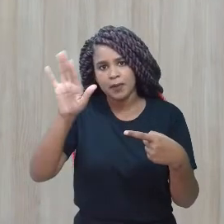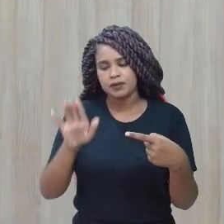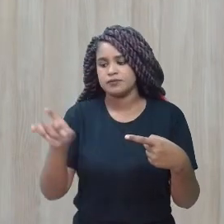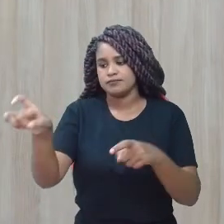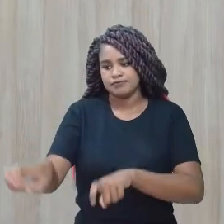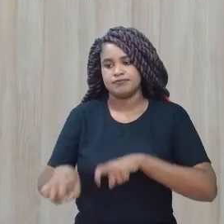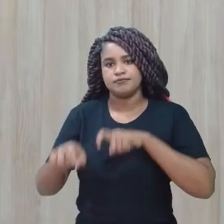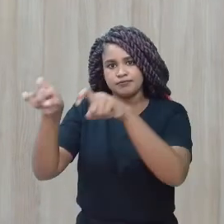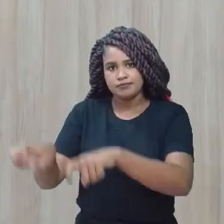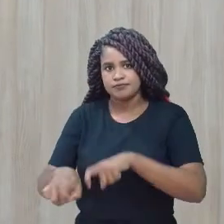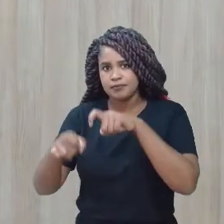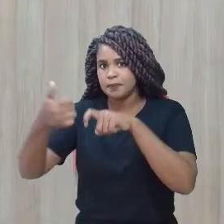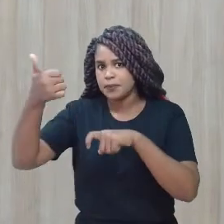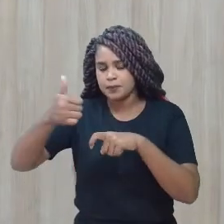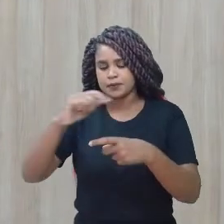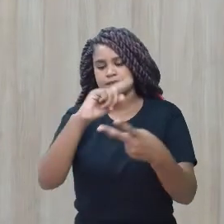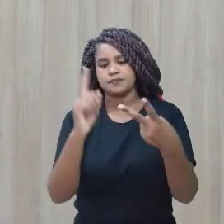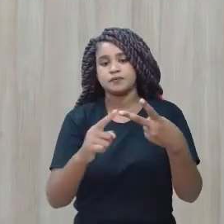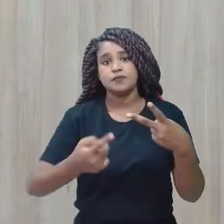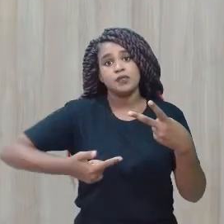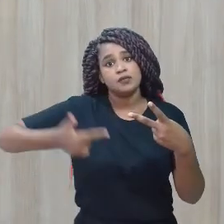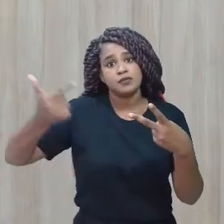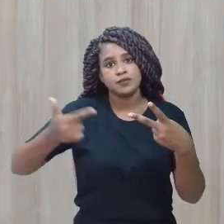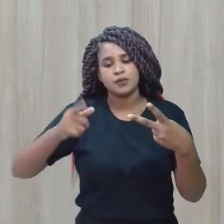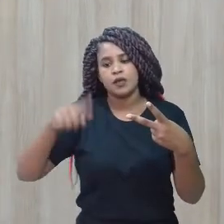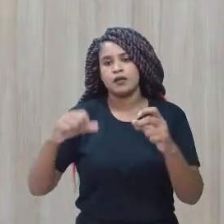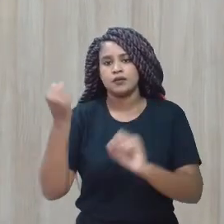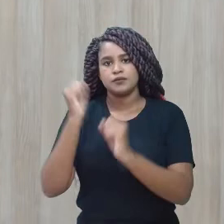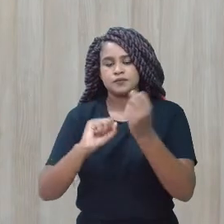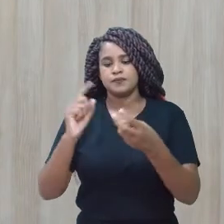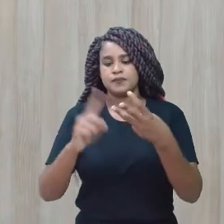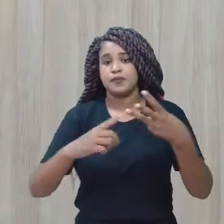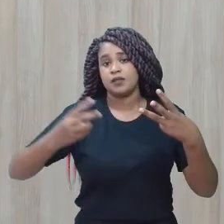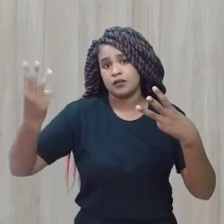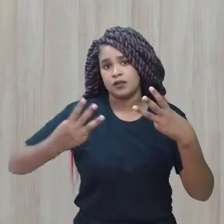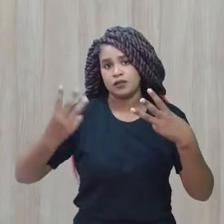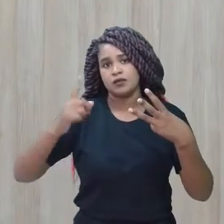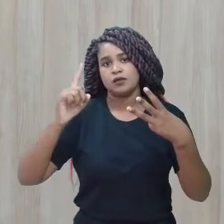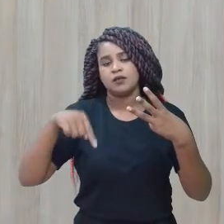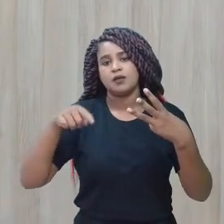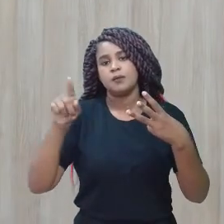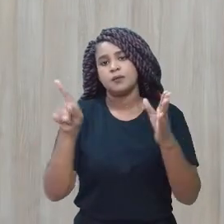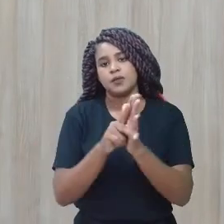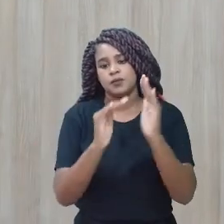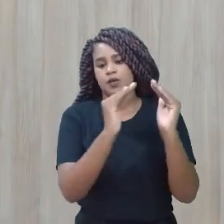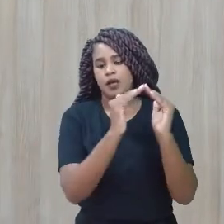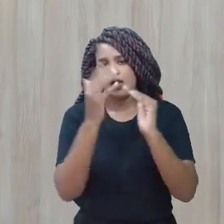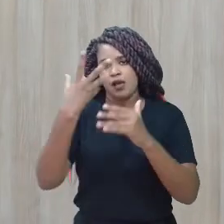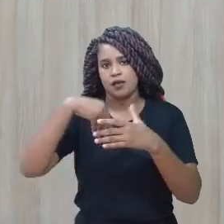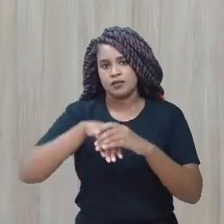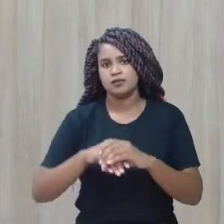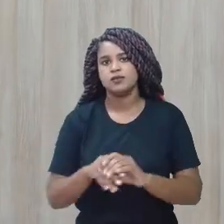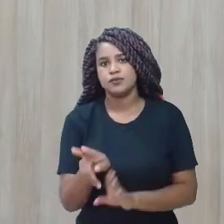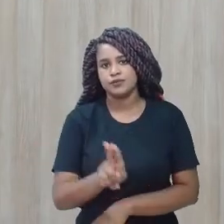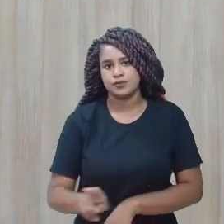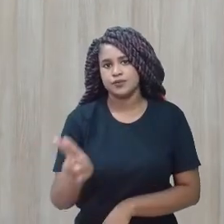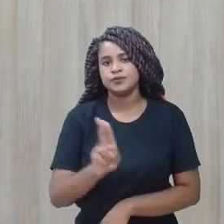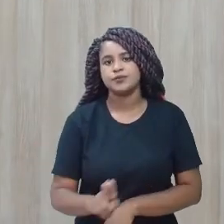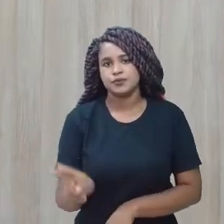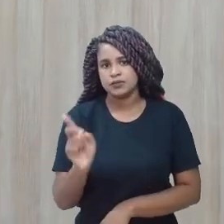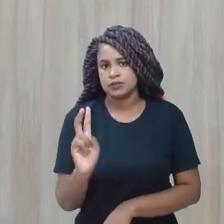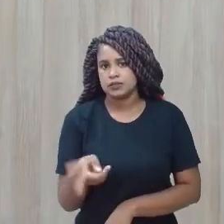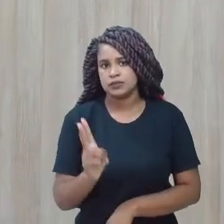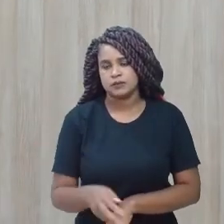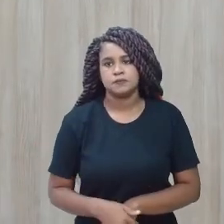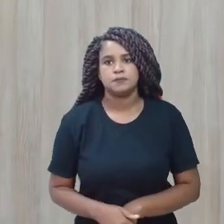mais gasta água, o segundo na indústria e o terceiro fica aí no uso doméstico, certo? De consumo de